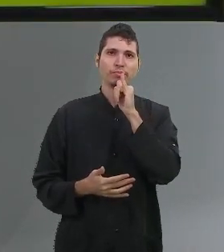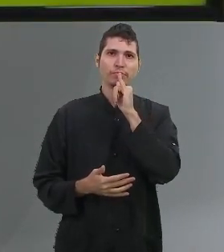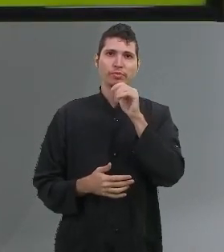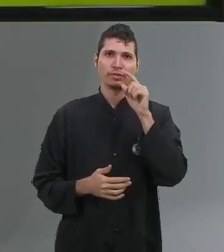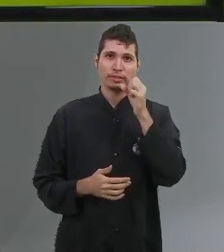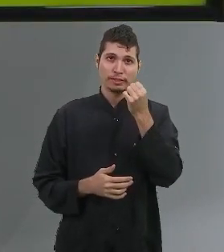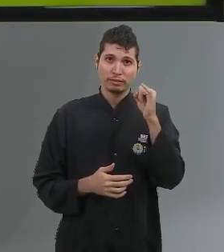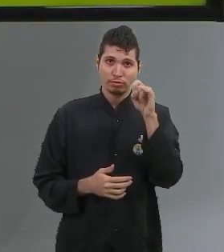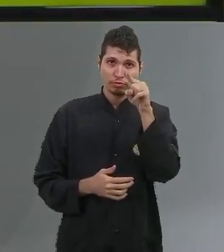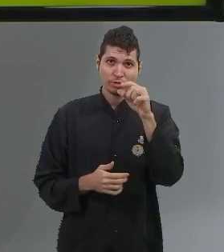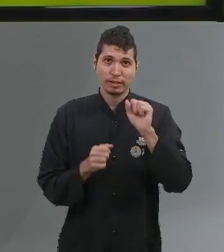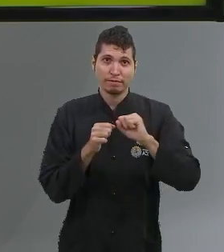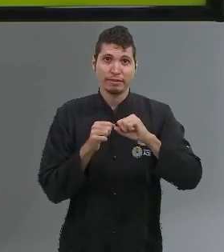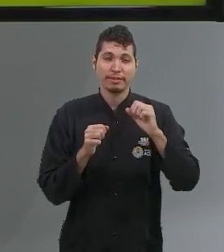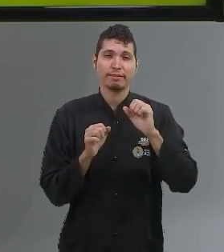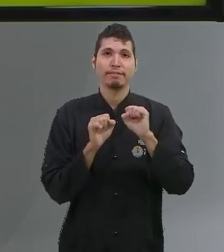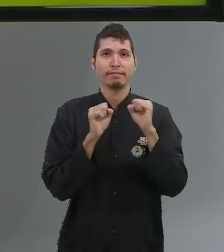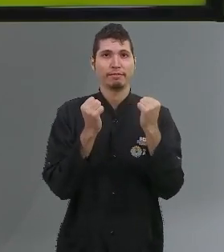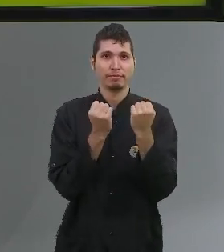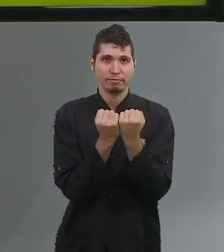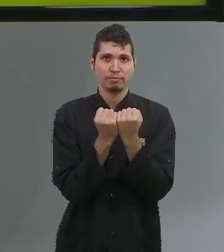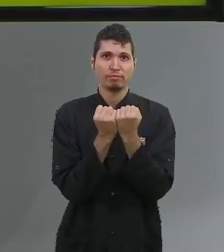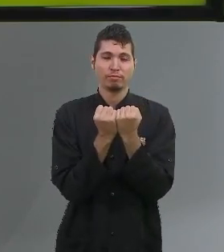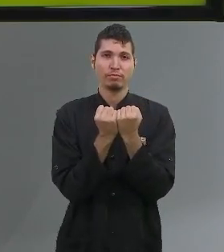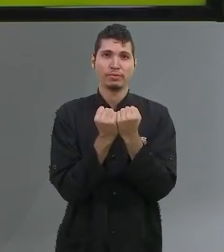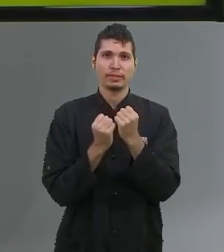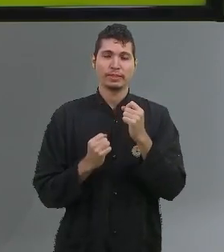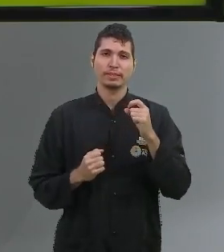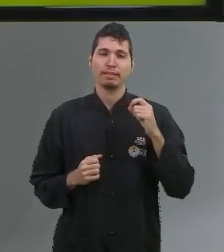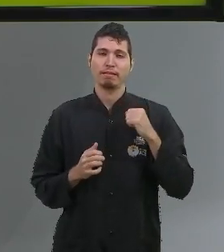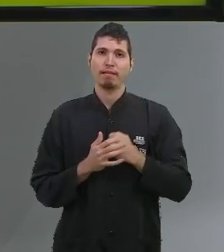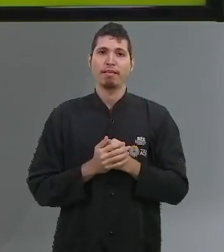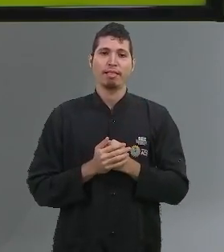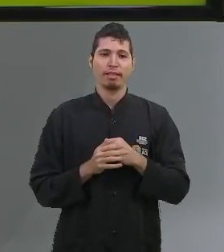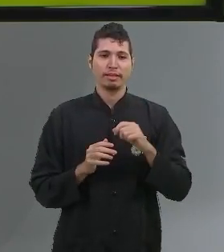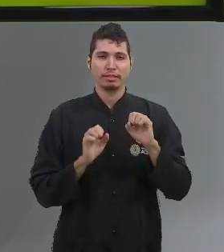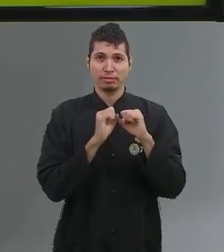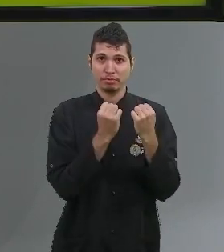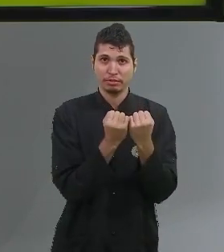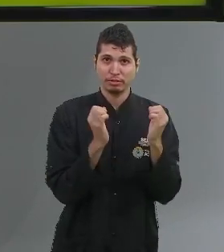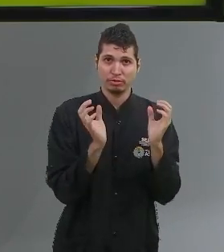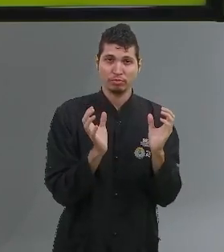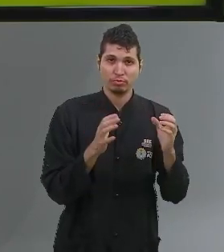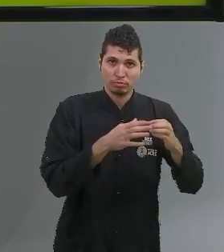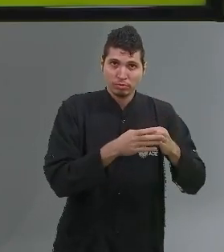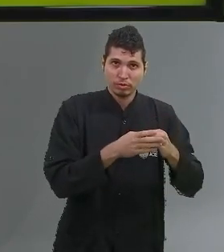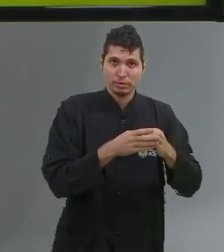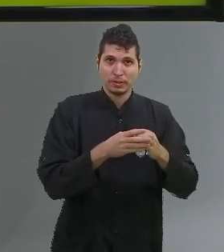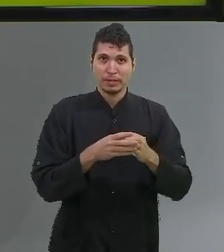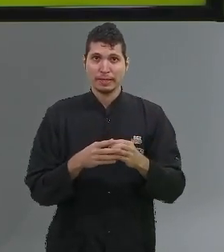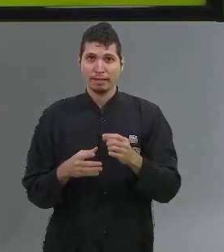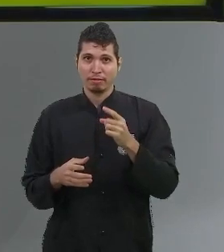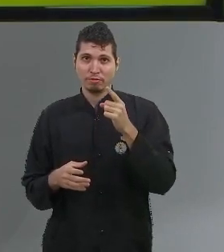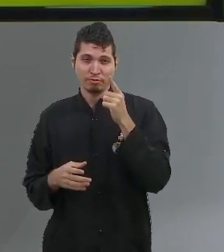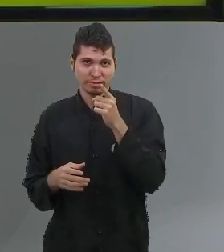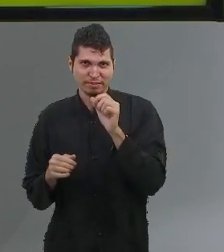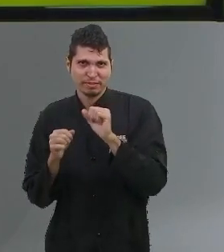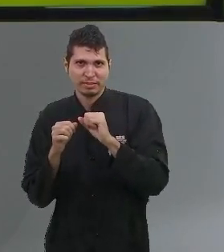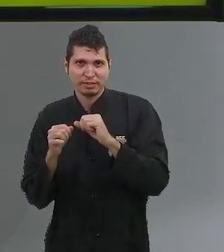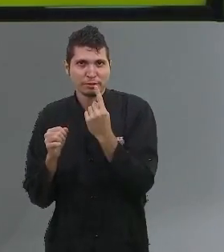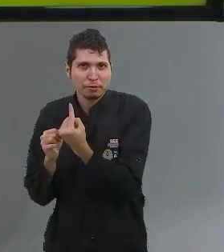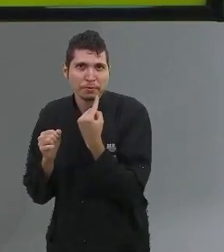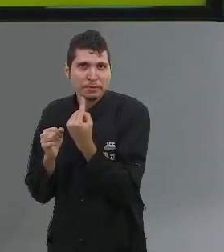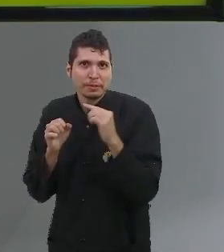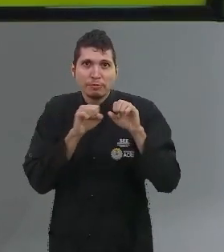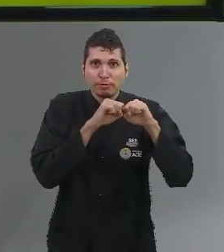seminário, esse seminário pode ser que seja em grupo. E aí, ao invés de você fazer o trabalho todo, não recomendo, apesar de que a gente